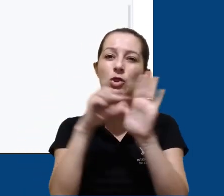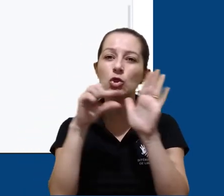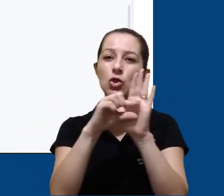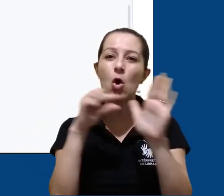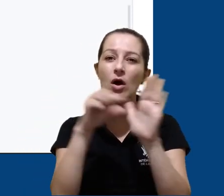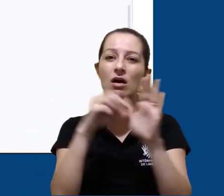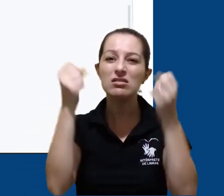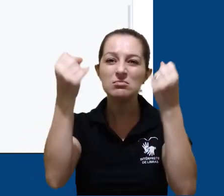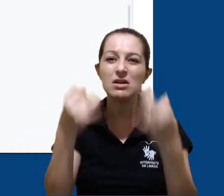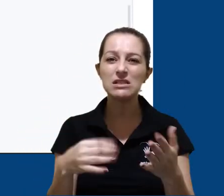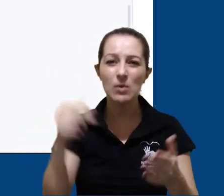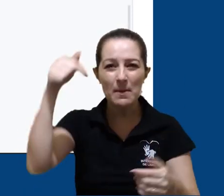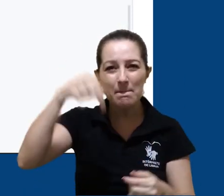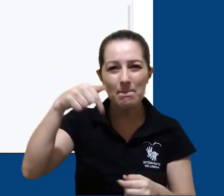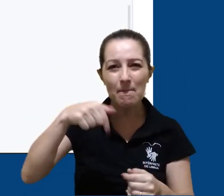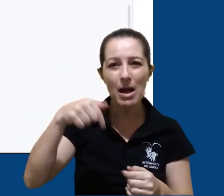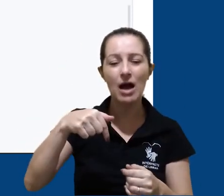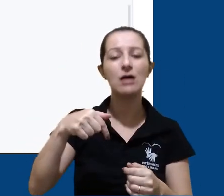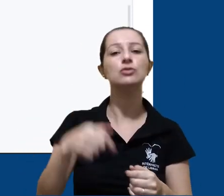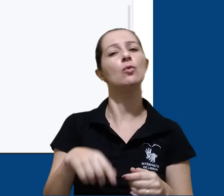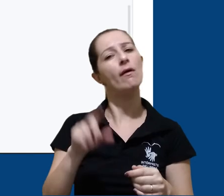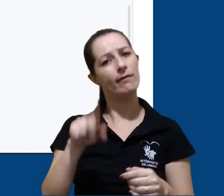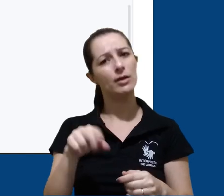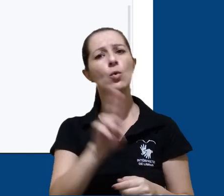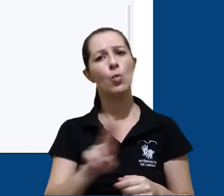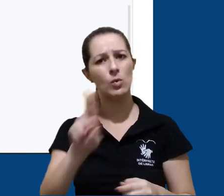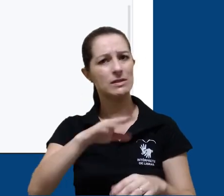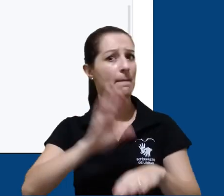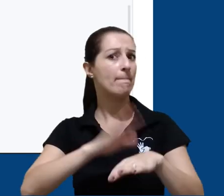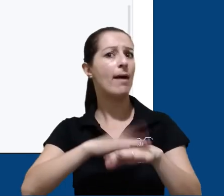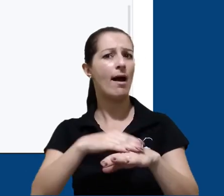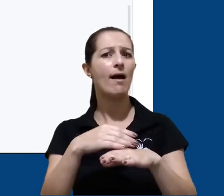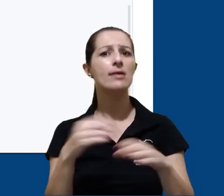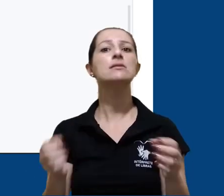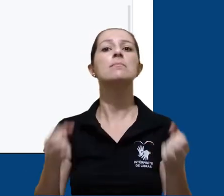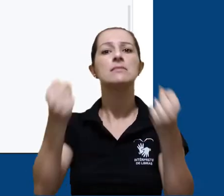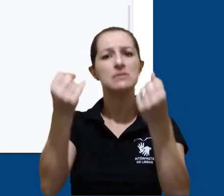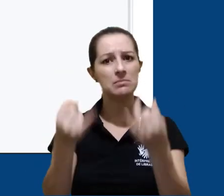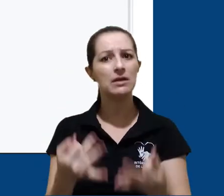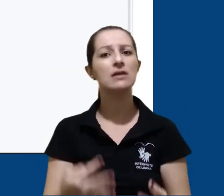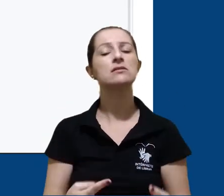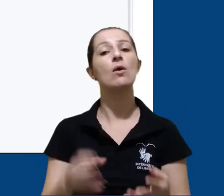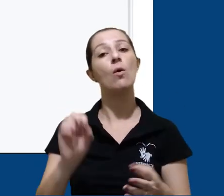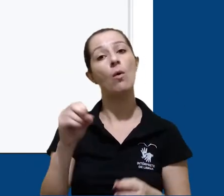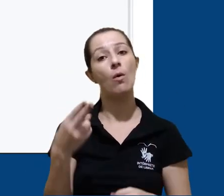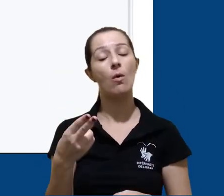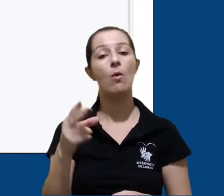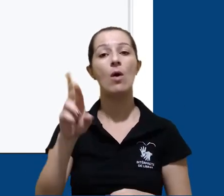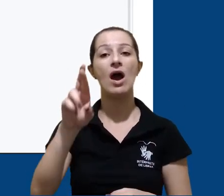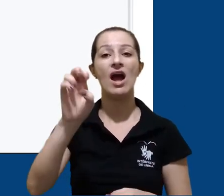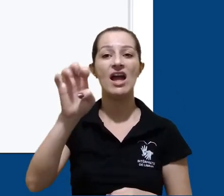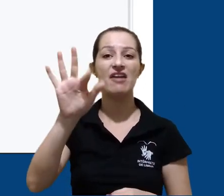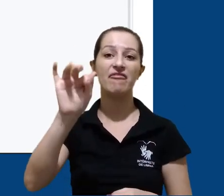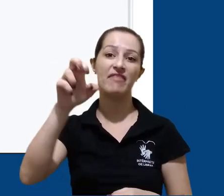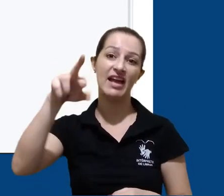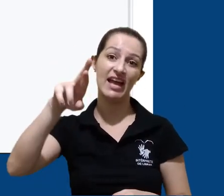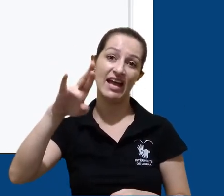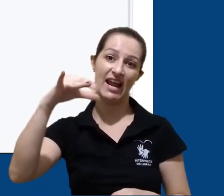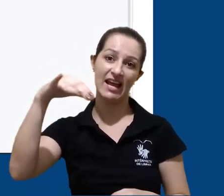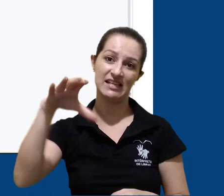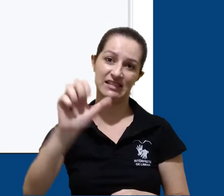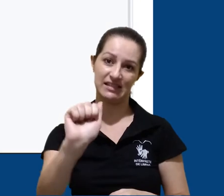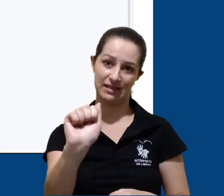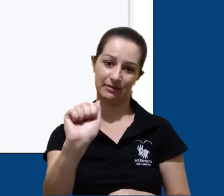uma nota no final da nossa folha de texto muito usada para colocar explicações comentários e referências você pode inserir uma nota